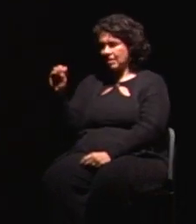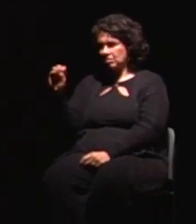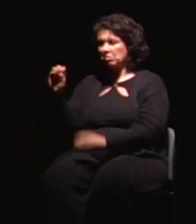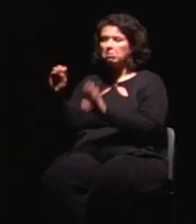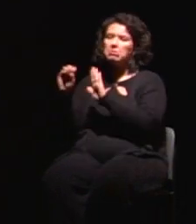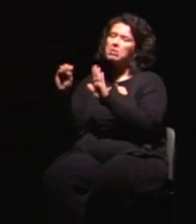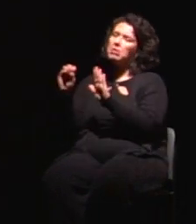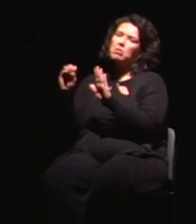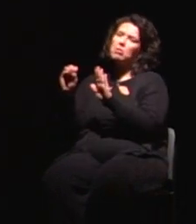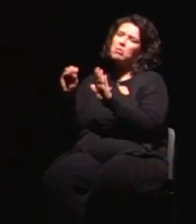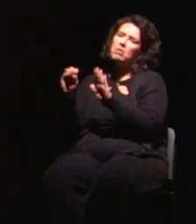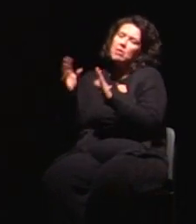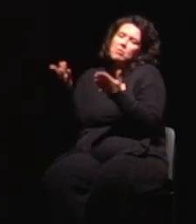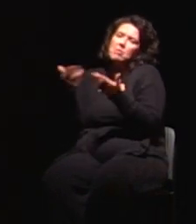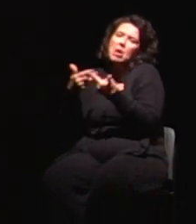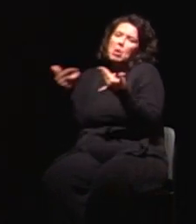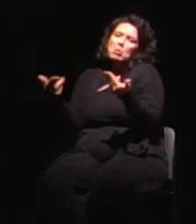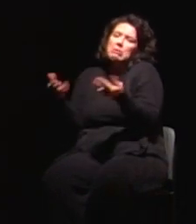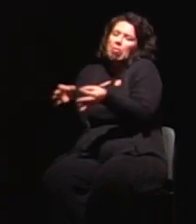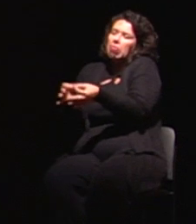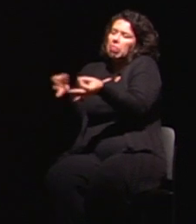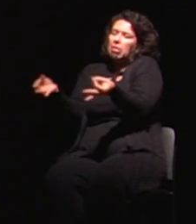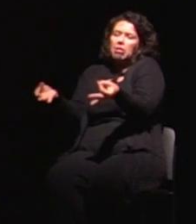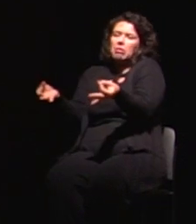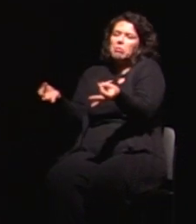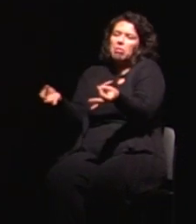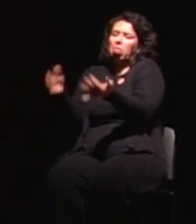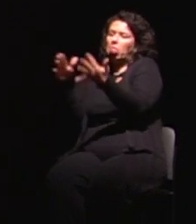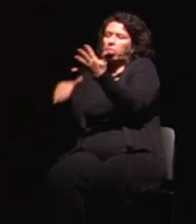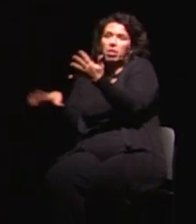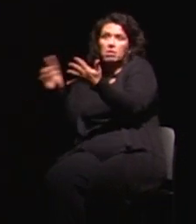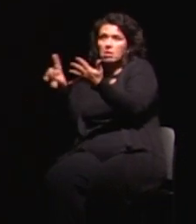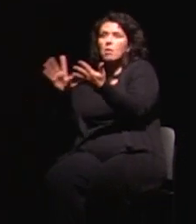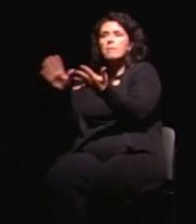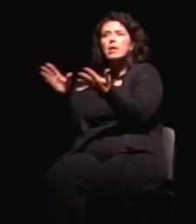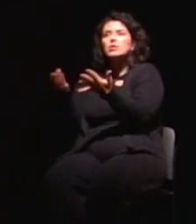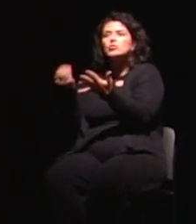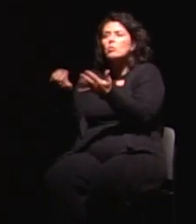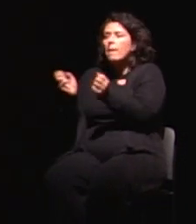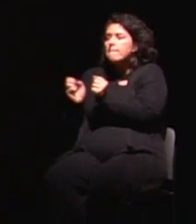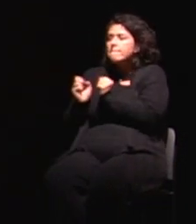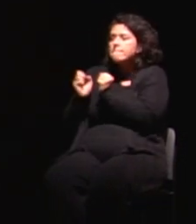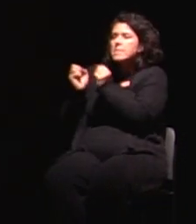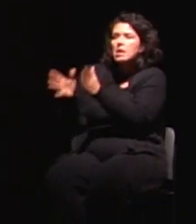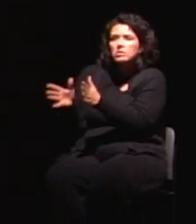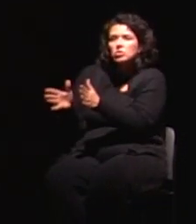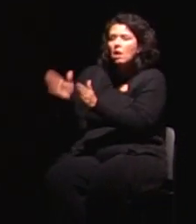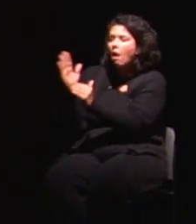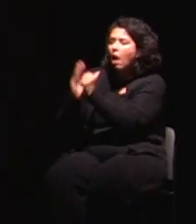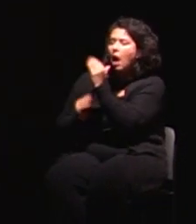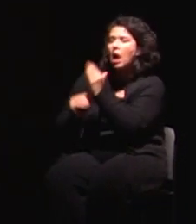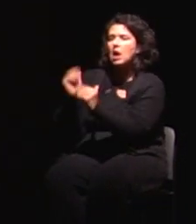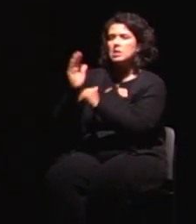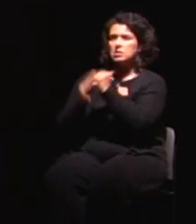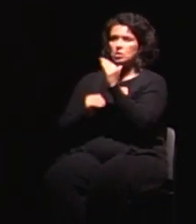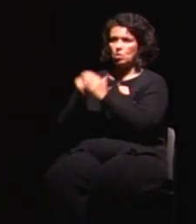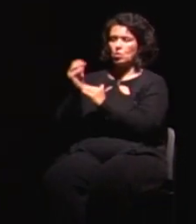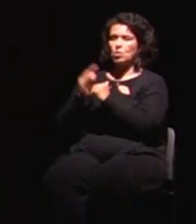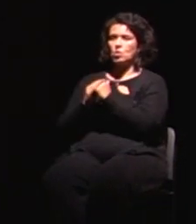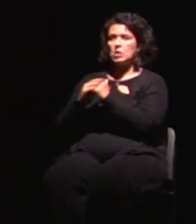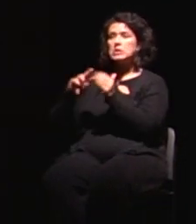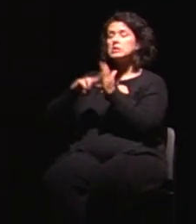adjetivado como piegas, mas como um verbo, estar afeto